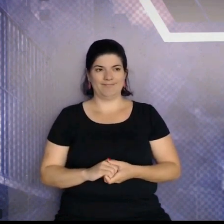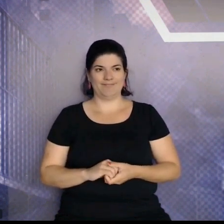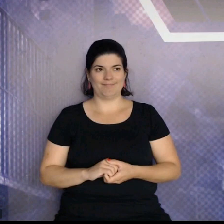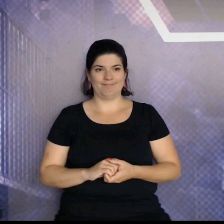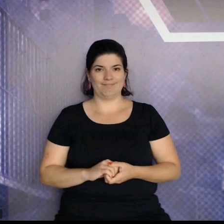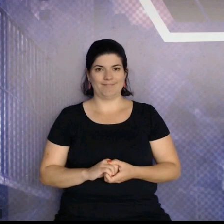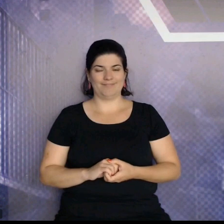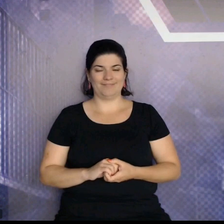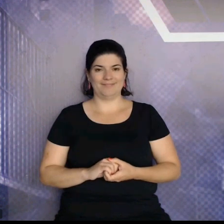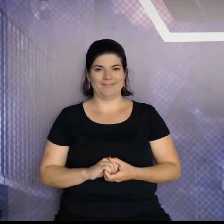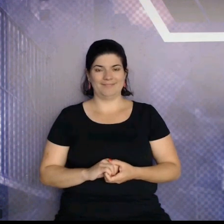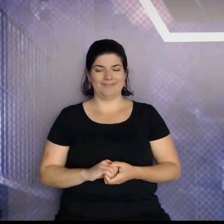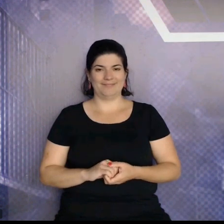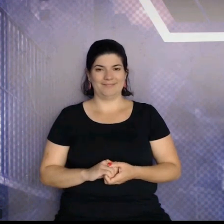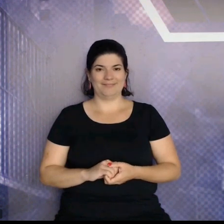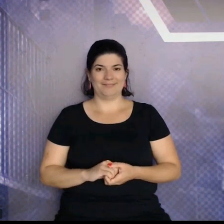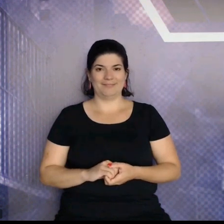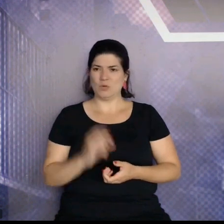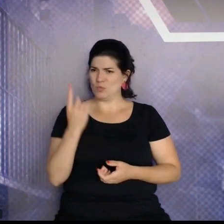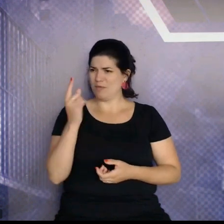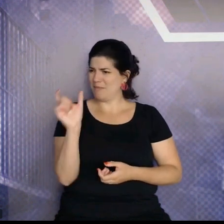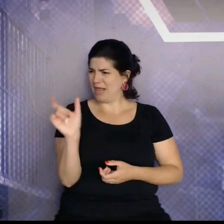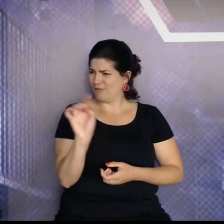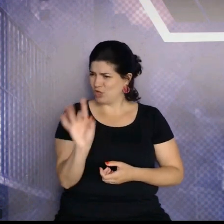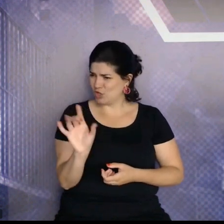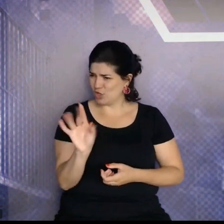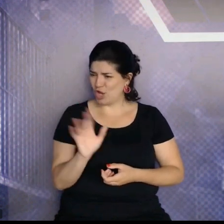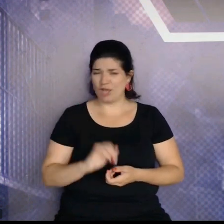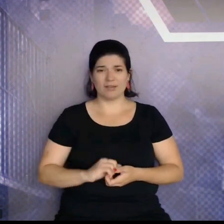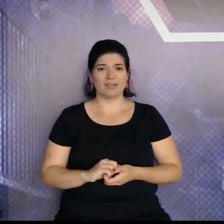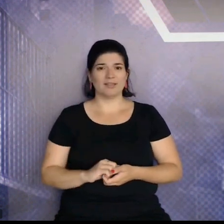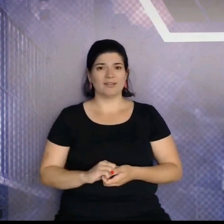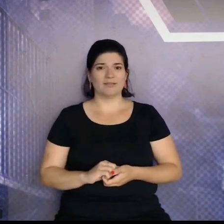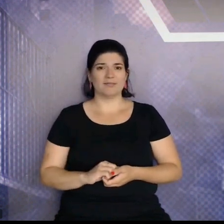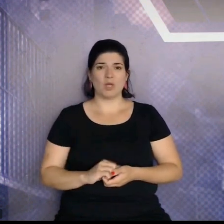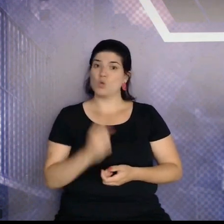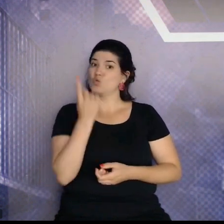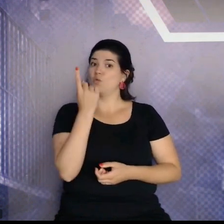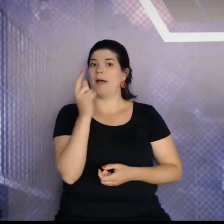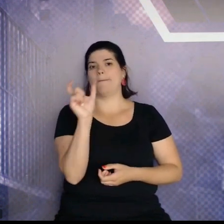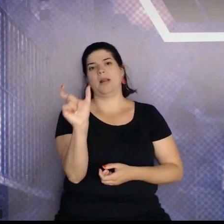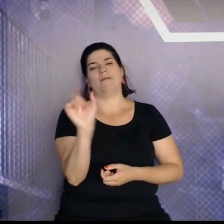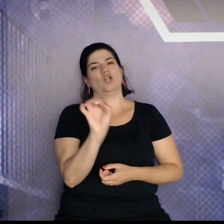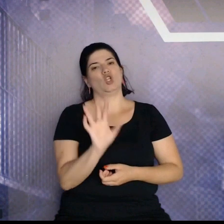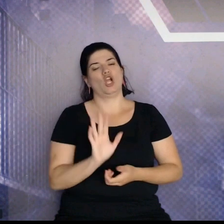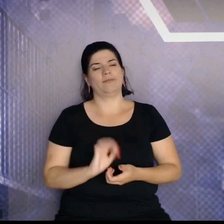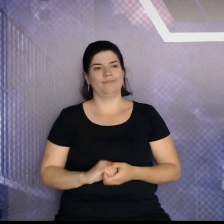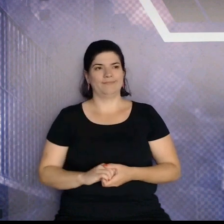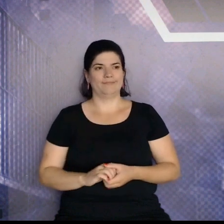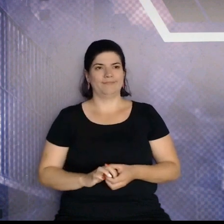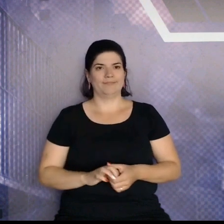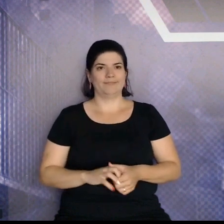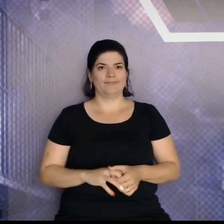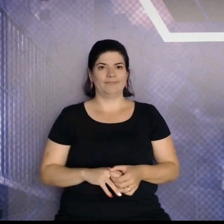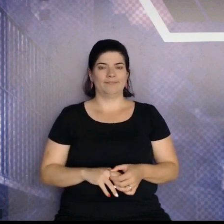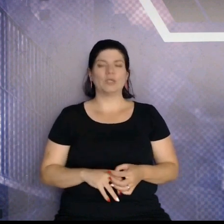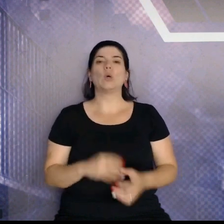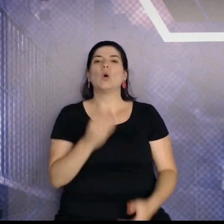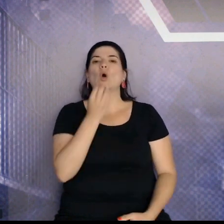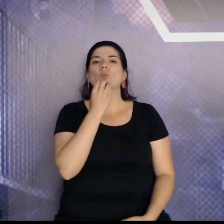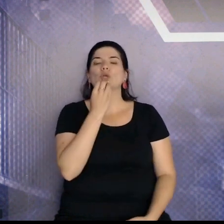Vai, Wellington, fala. Não, uma só, não dá. Uma só. Deixa a gente falar pelo menos três. Uma só, oportunidade.